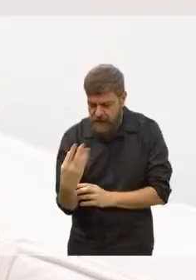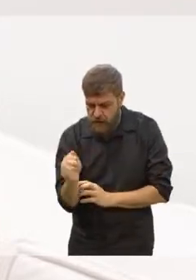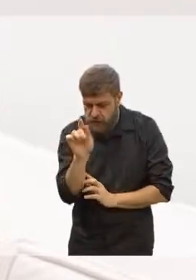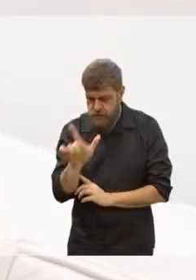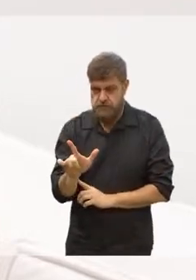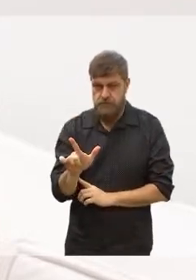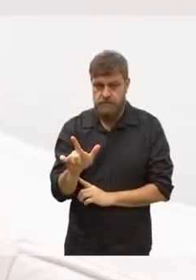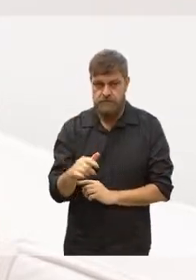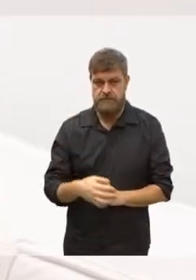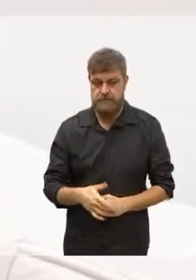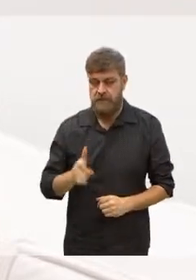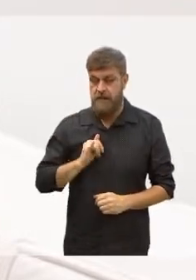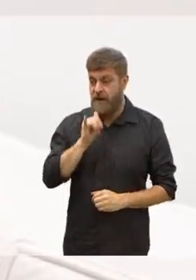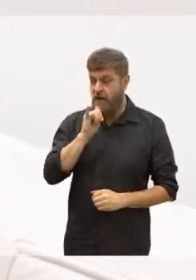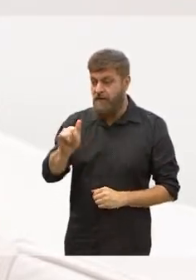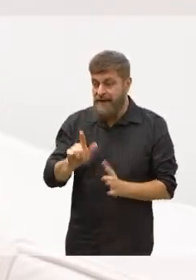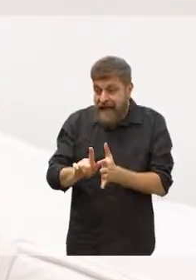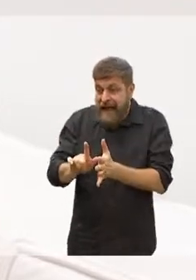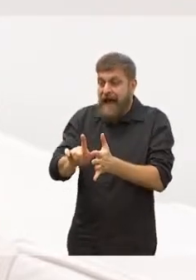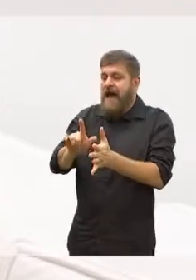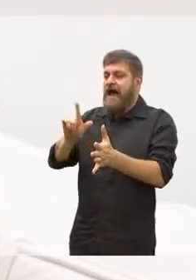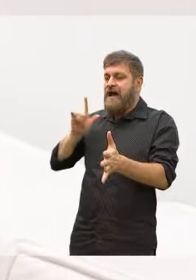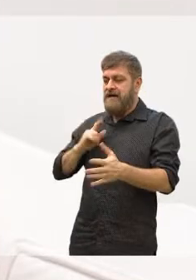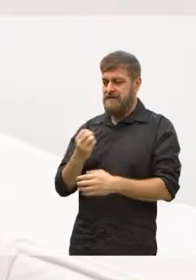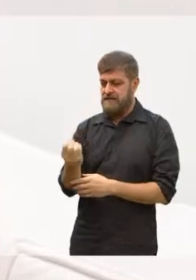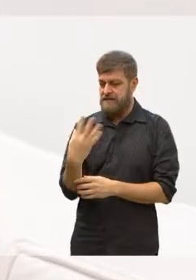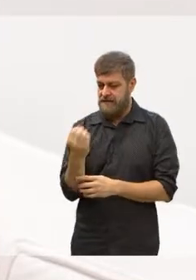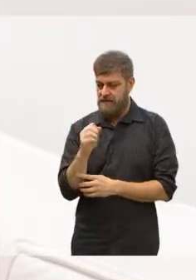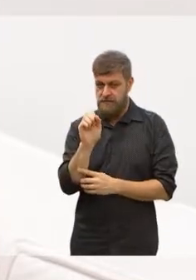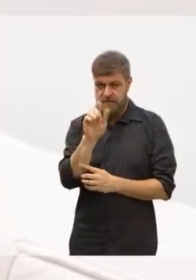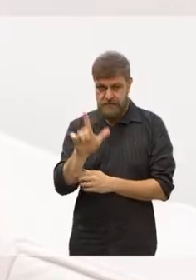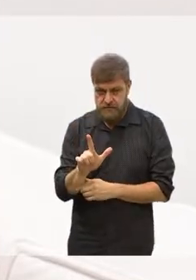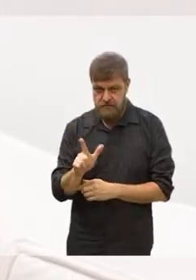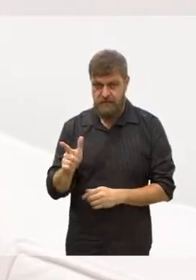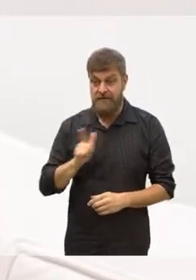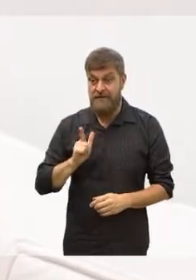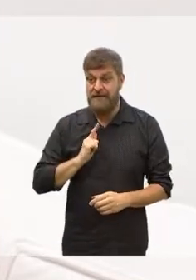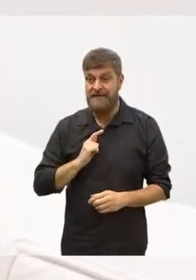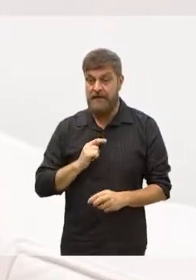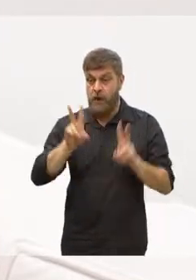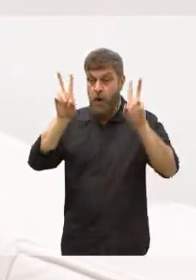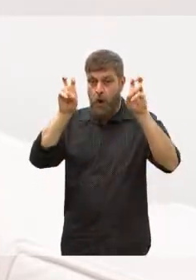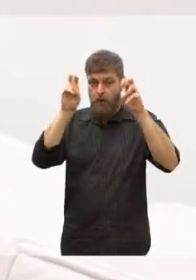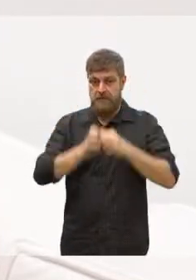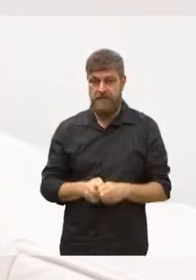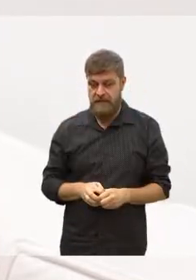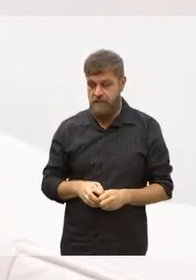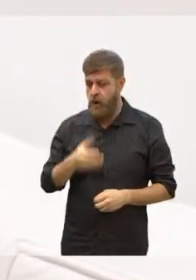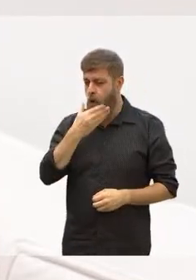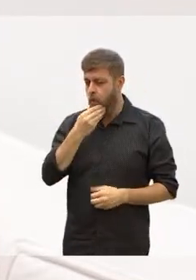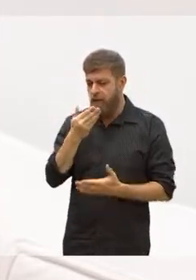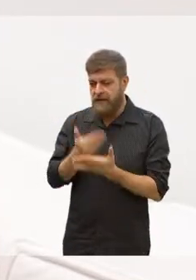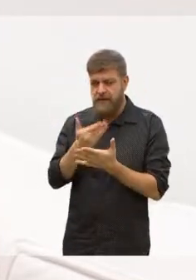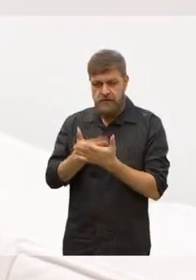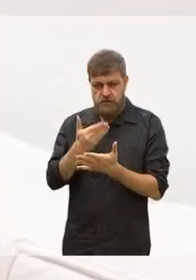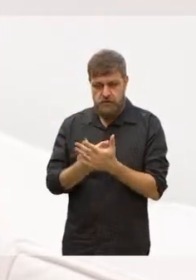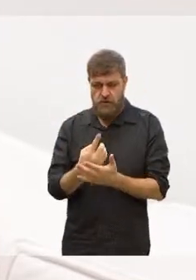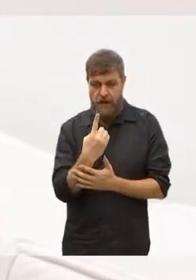eu vou te falar uma coisinha antes da luz azul. Eu vou falar sobre um tema chamado espossoma.